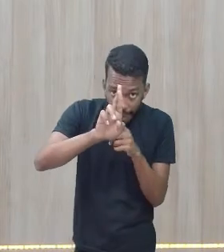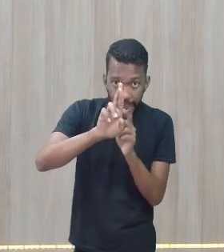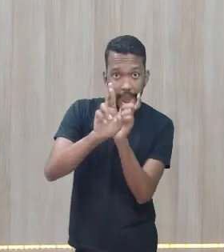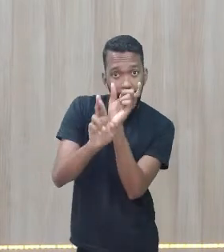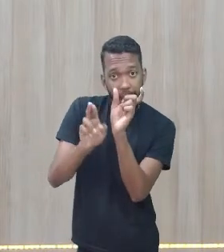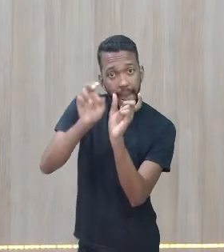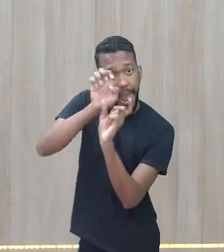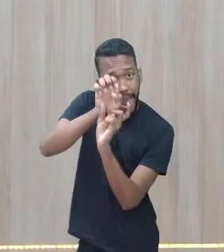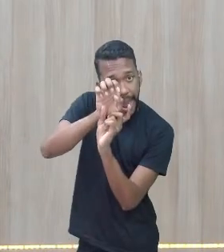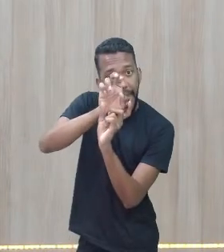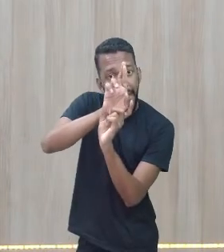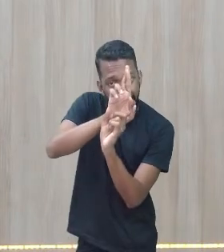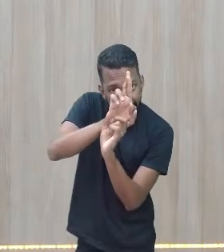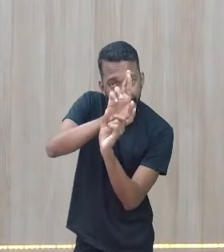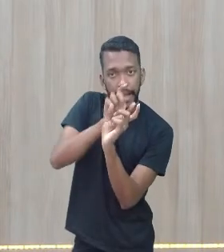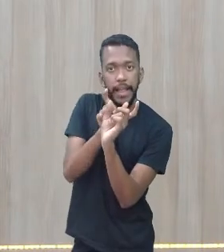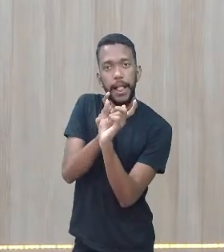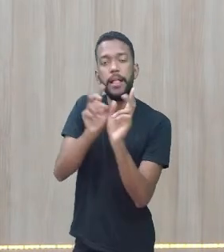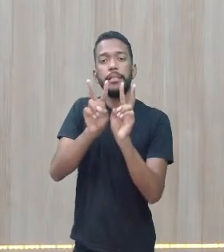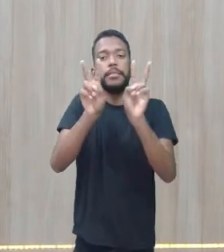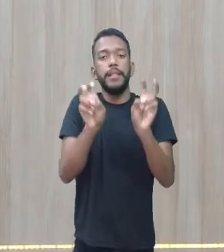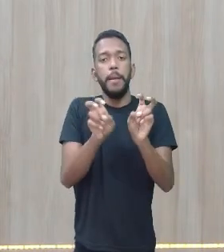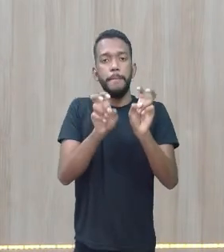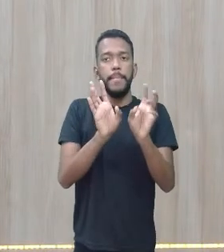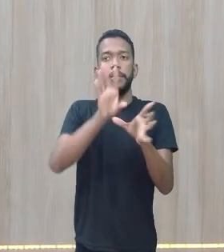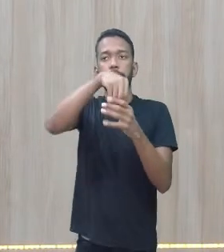vogal temática, não é verbal.